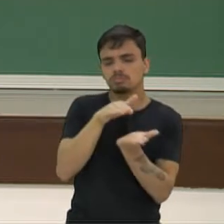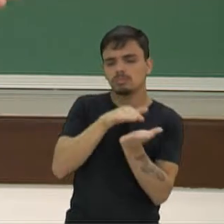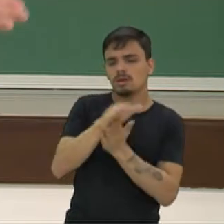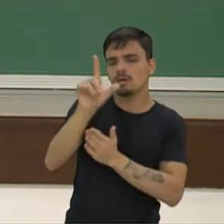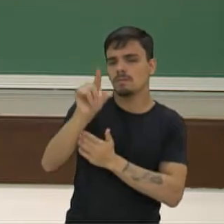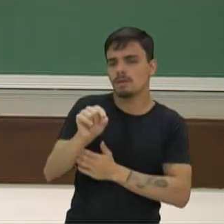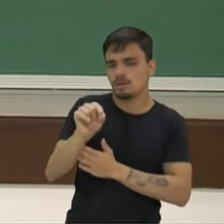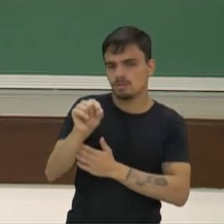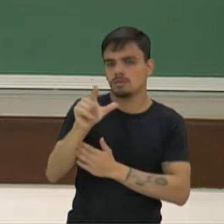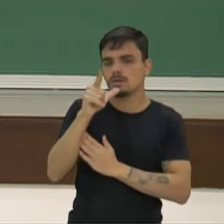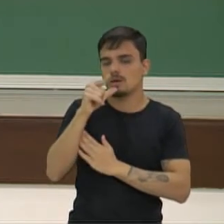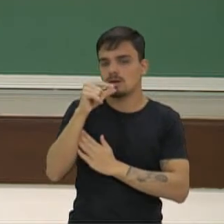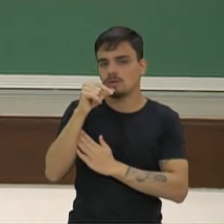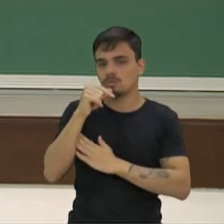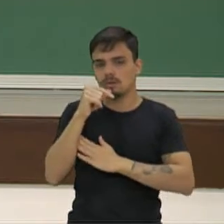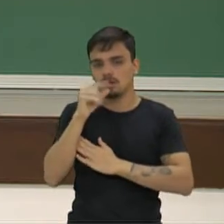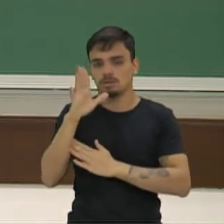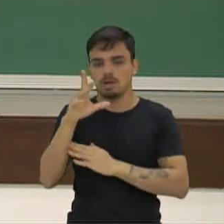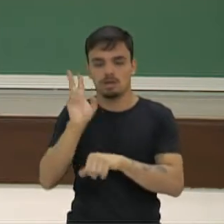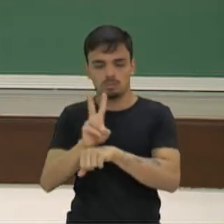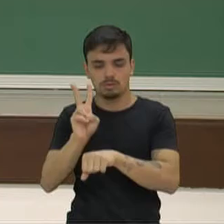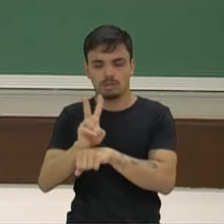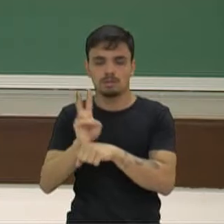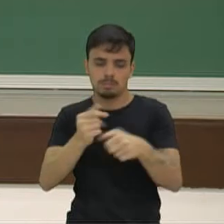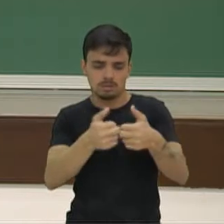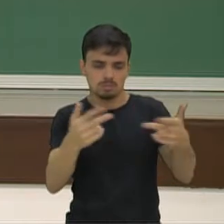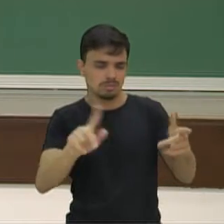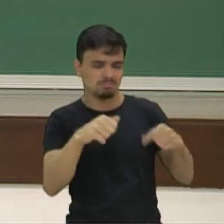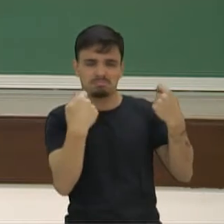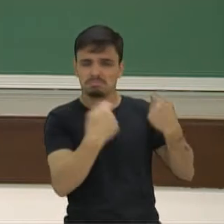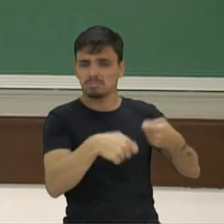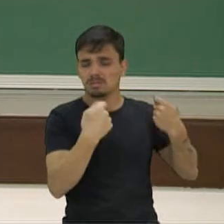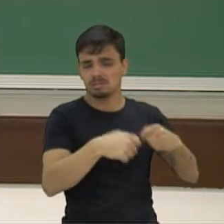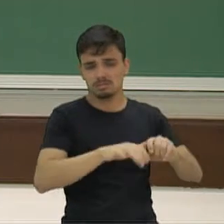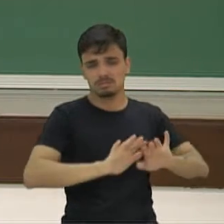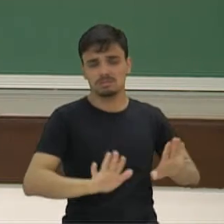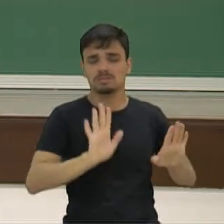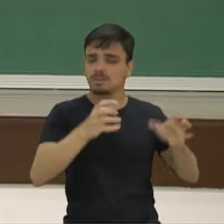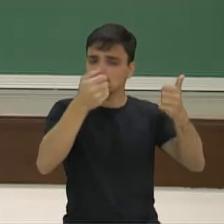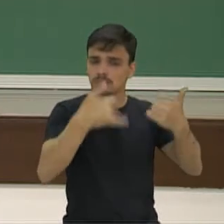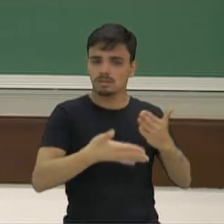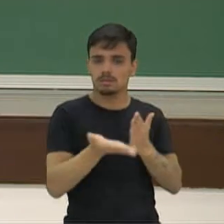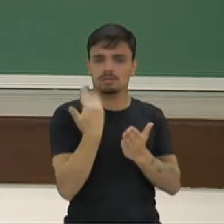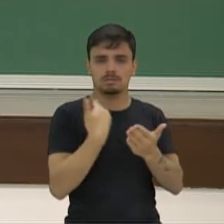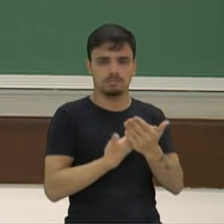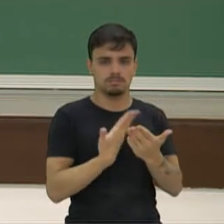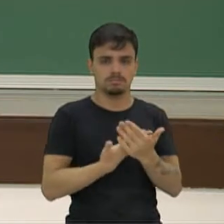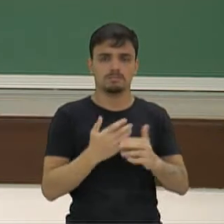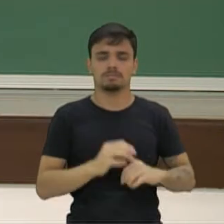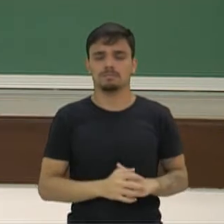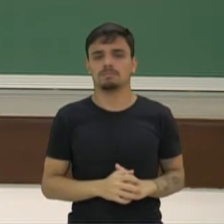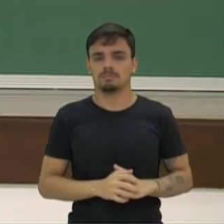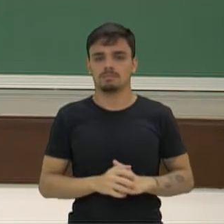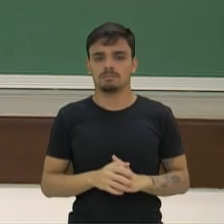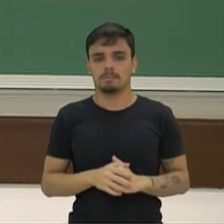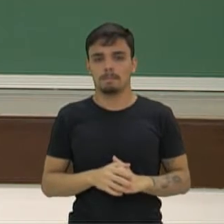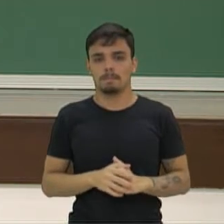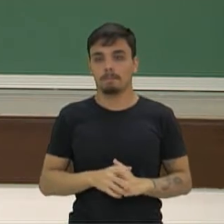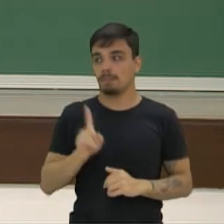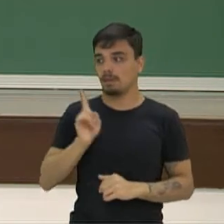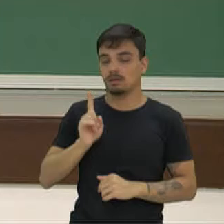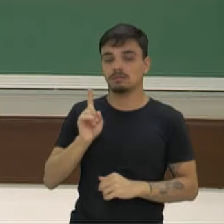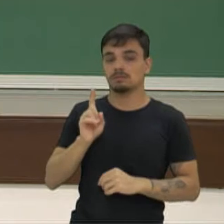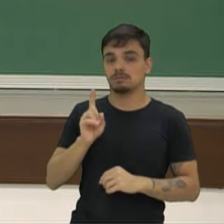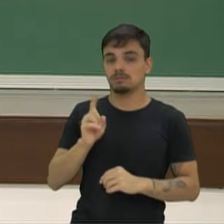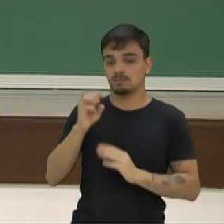água tratada para coisas que não são necessárias. Já contei isso em outras aulas. Certo? Este modelo